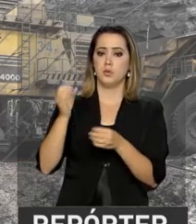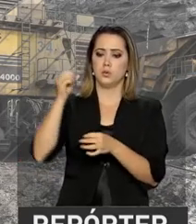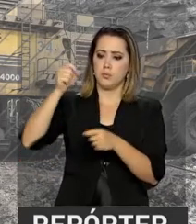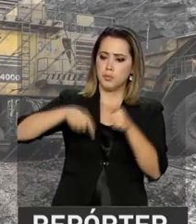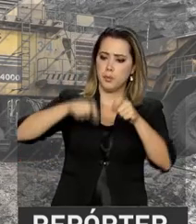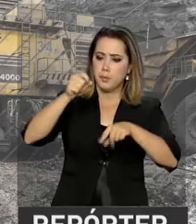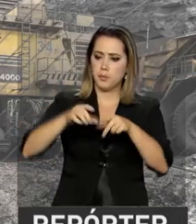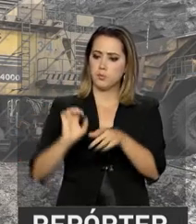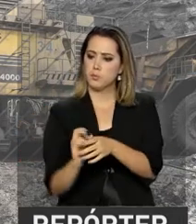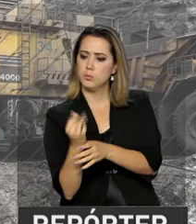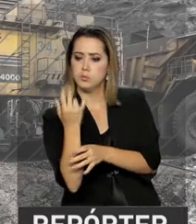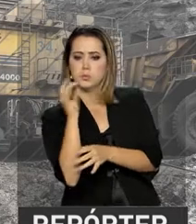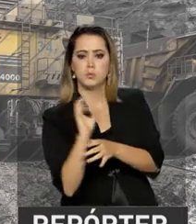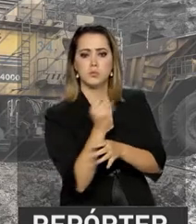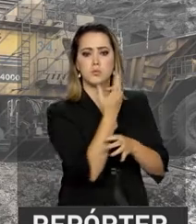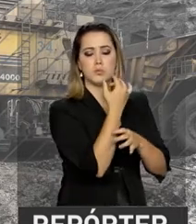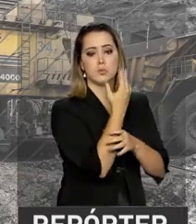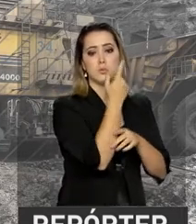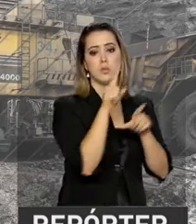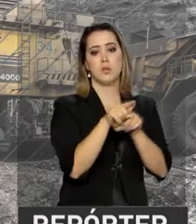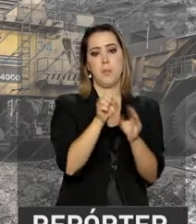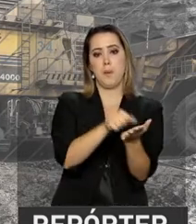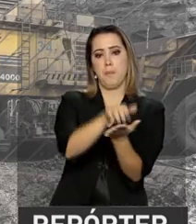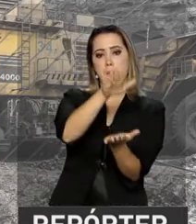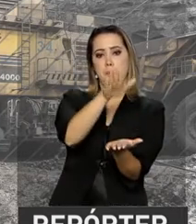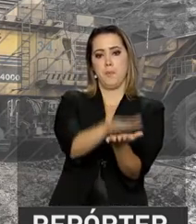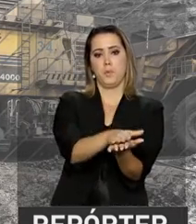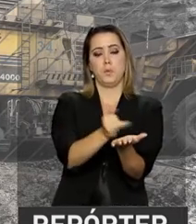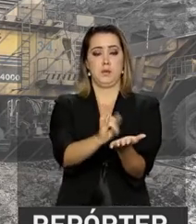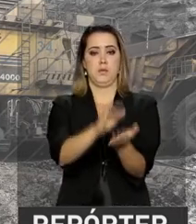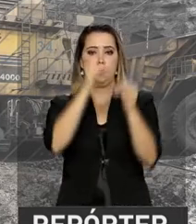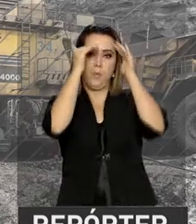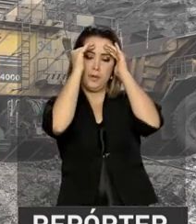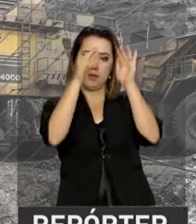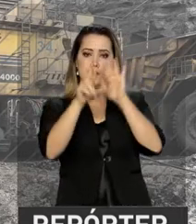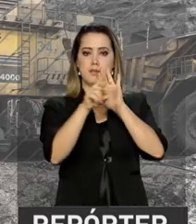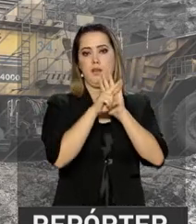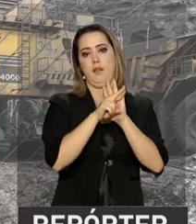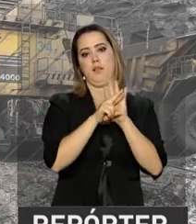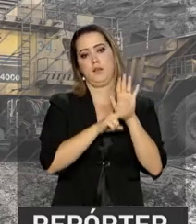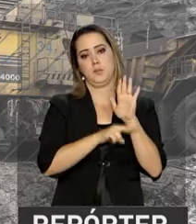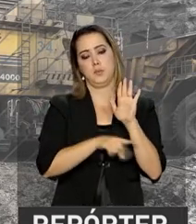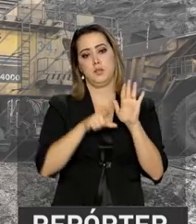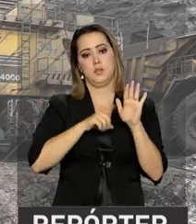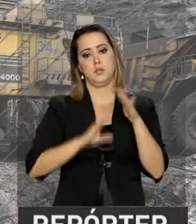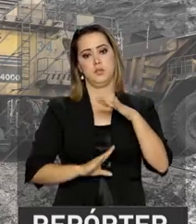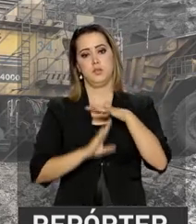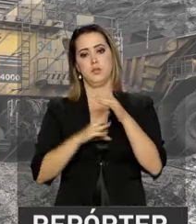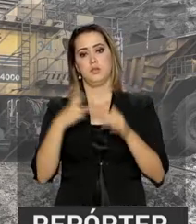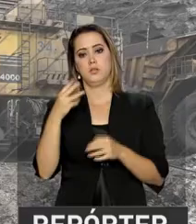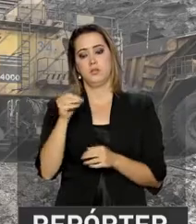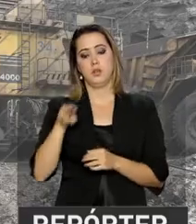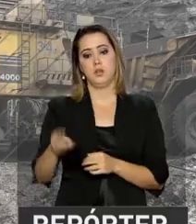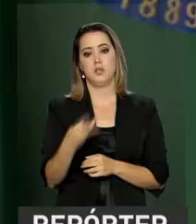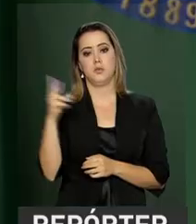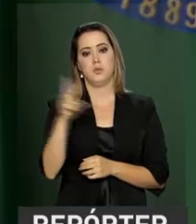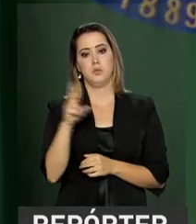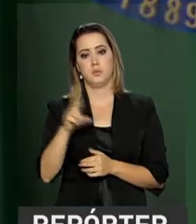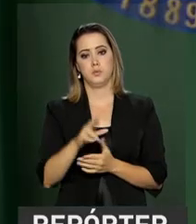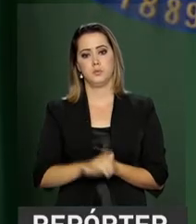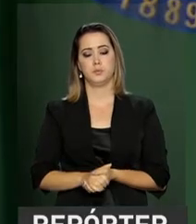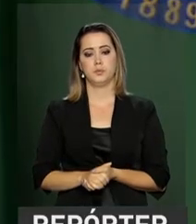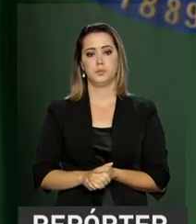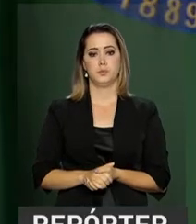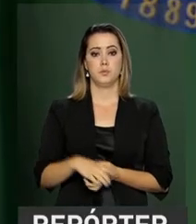degradadas também foi ampliada a multa para quem descumprir as regras que passa a ter um teto de 30 milhões de reais